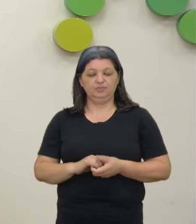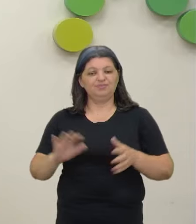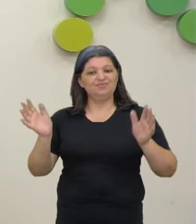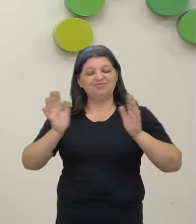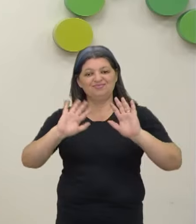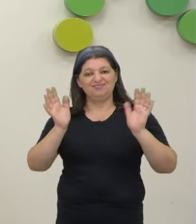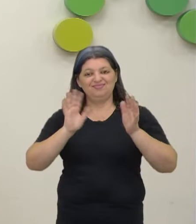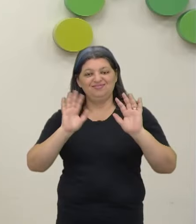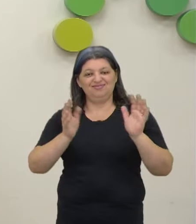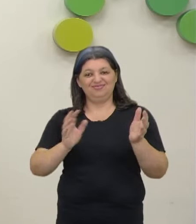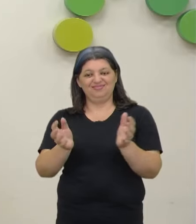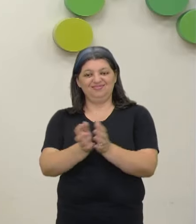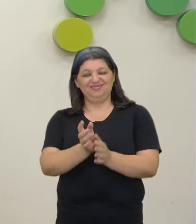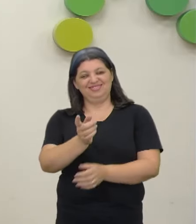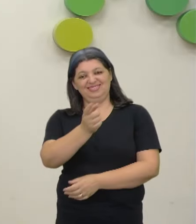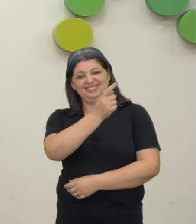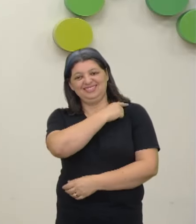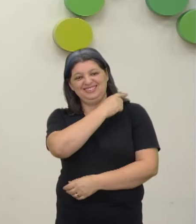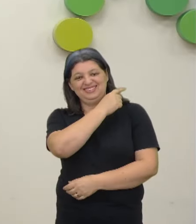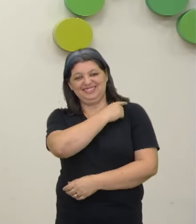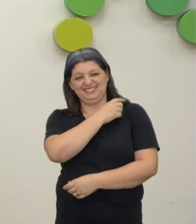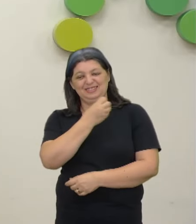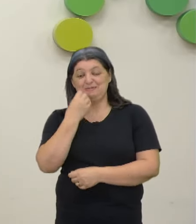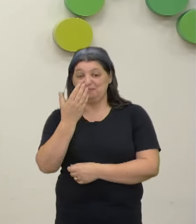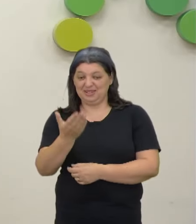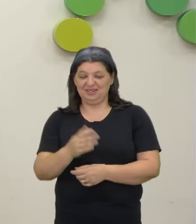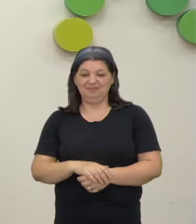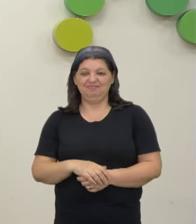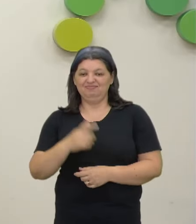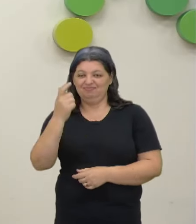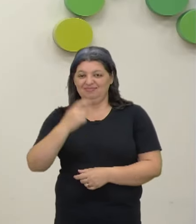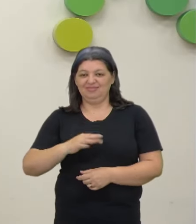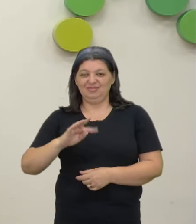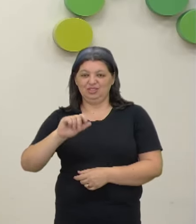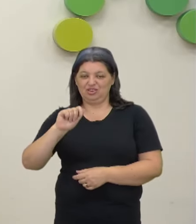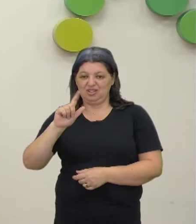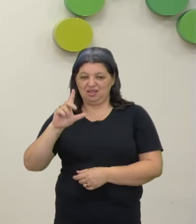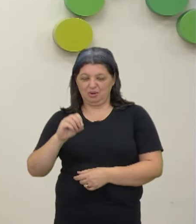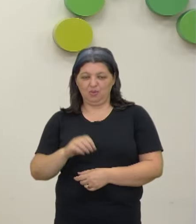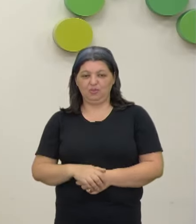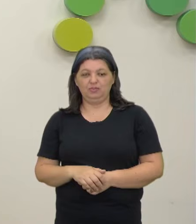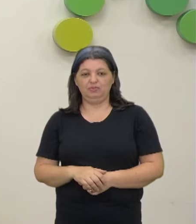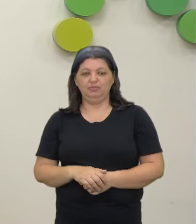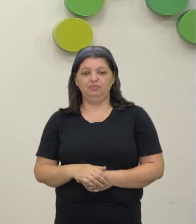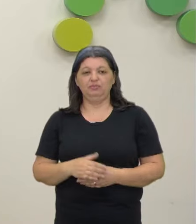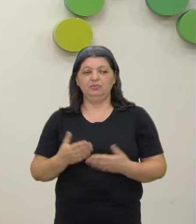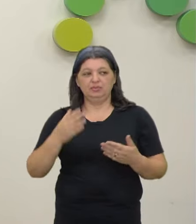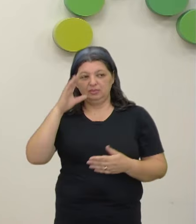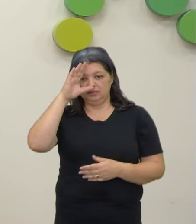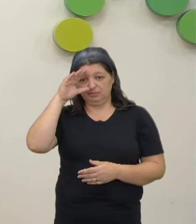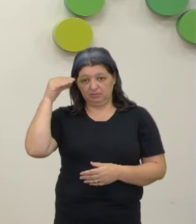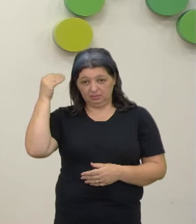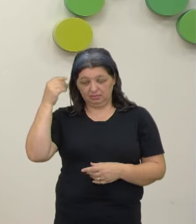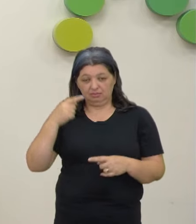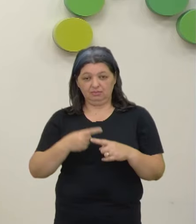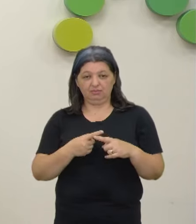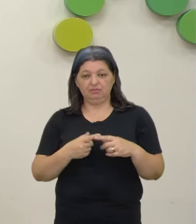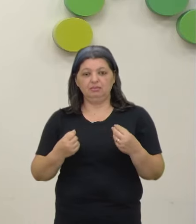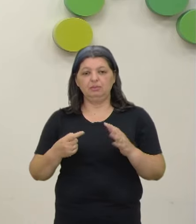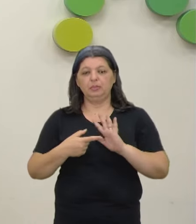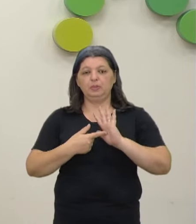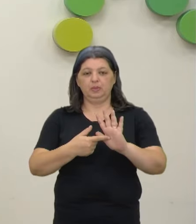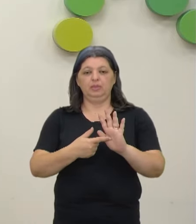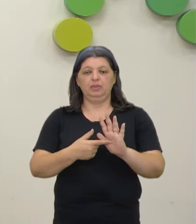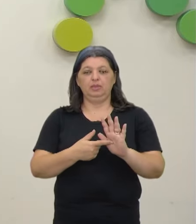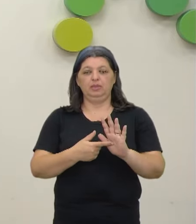E aí, pessoal da primeira série do ensino médio, tudo bem? Eu sou o Thiago Lazarim, mas hoje estou aqui apenas para apresentar a